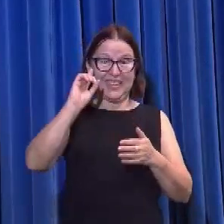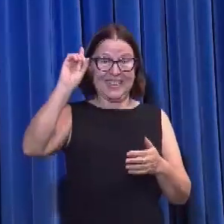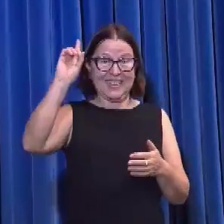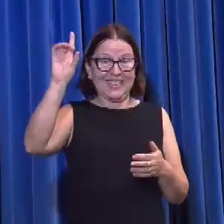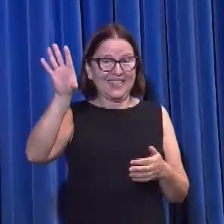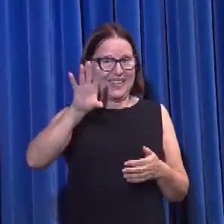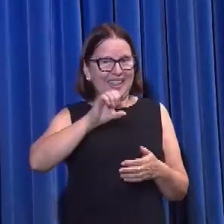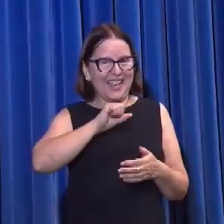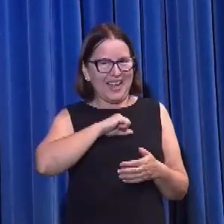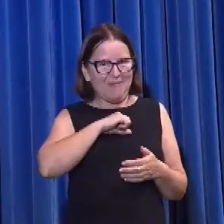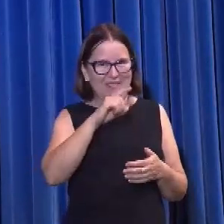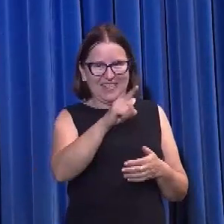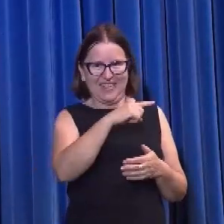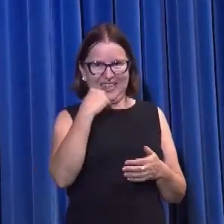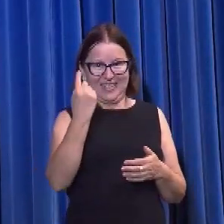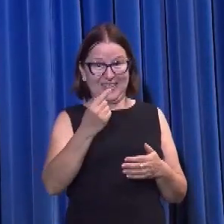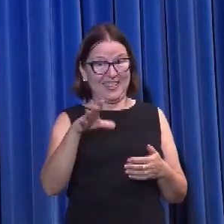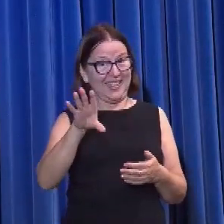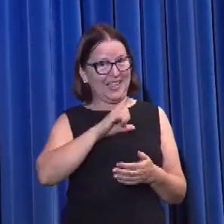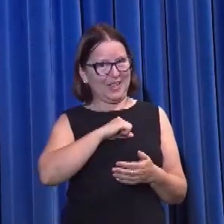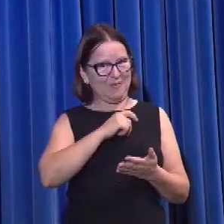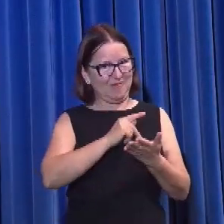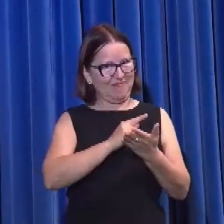meu. Opa!